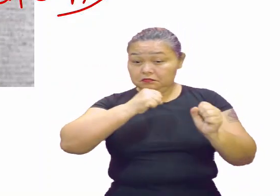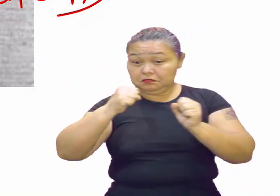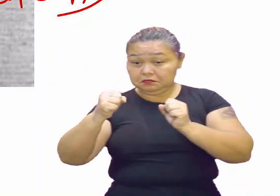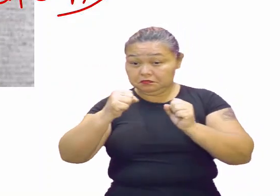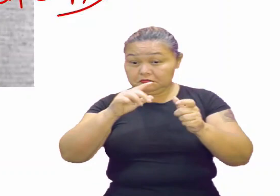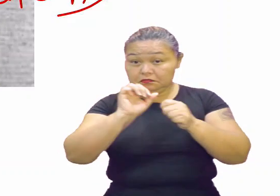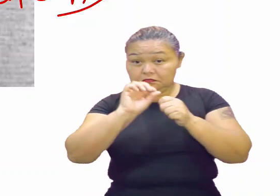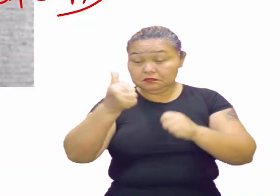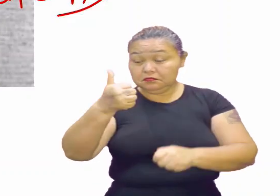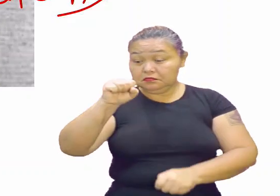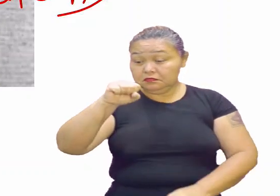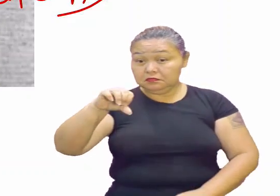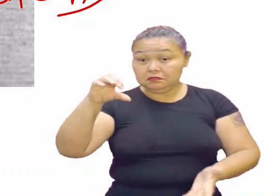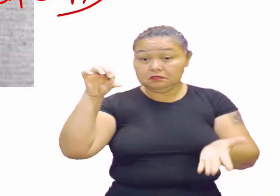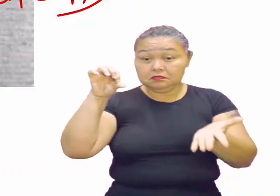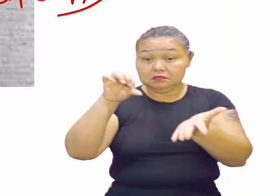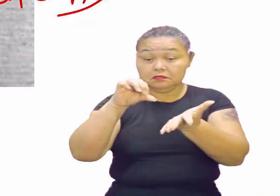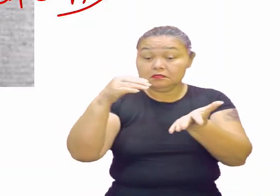1889 até